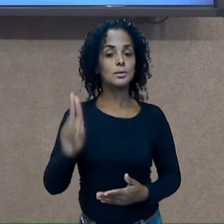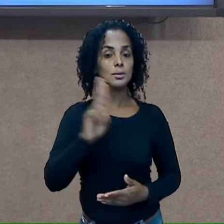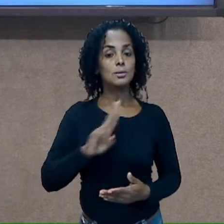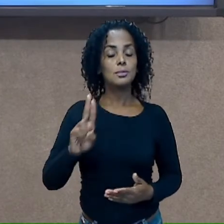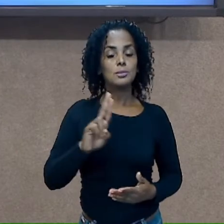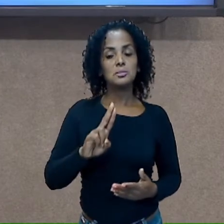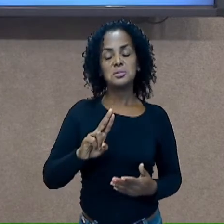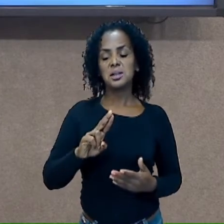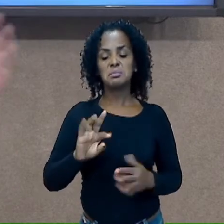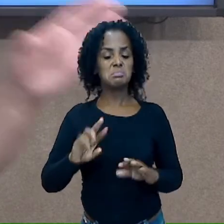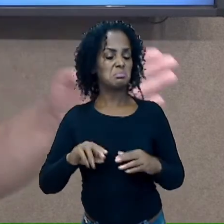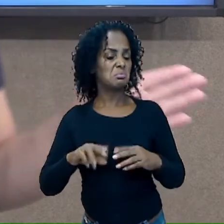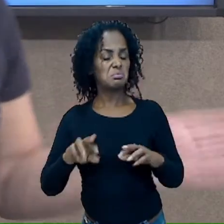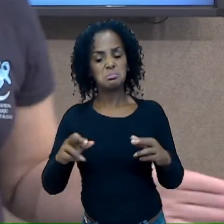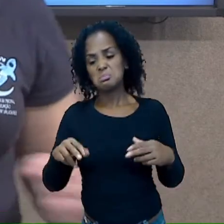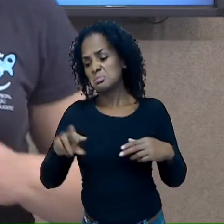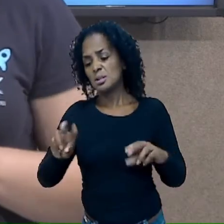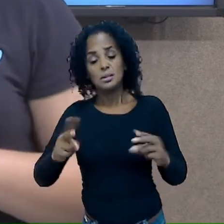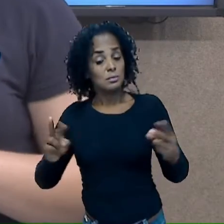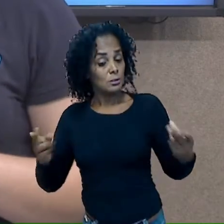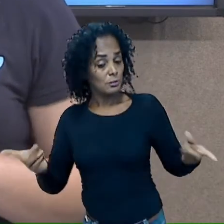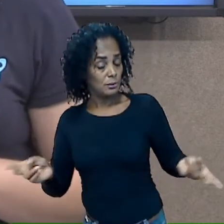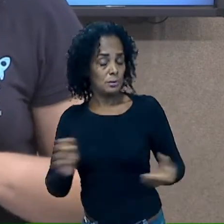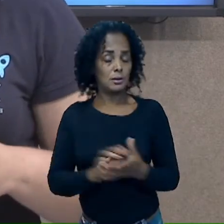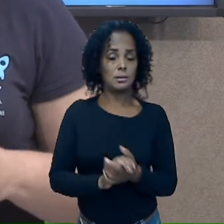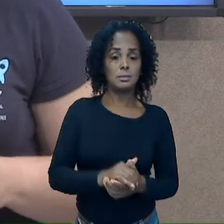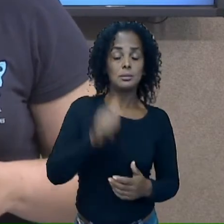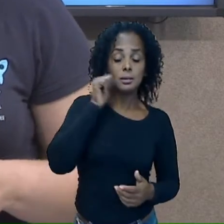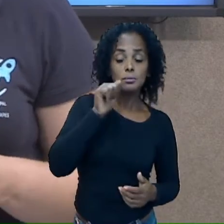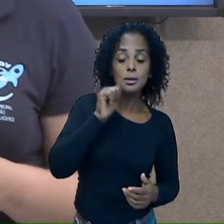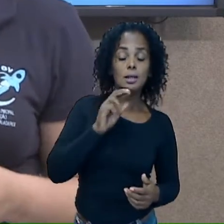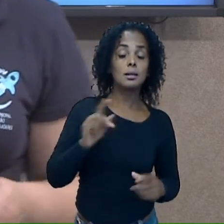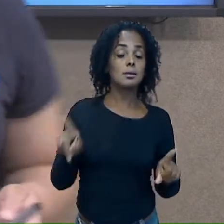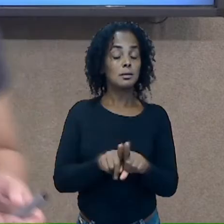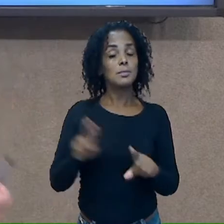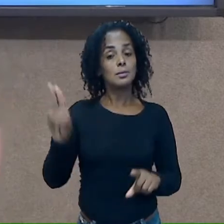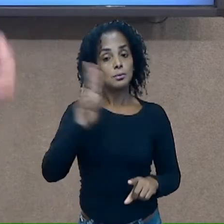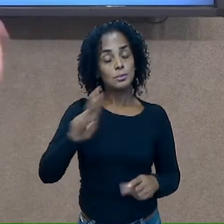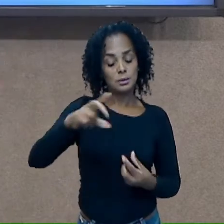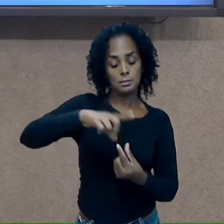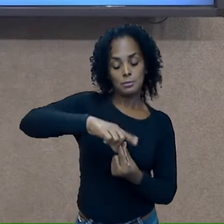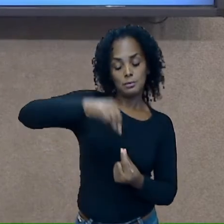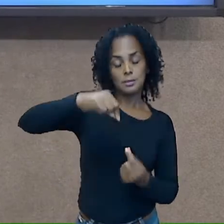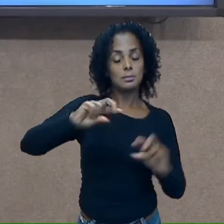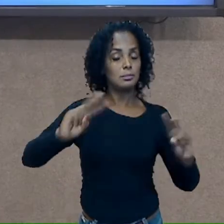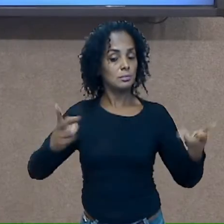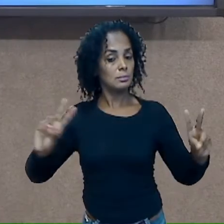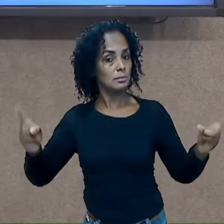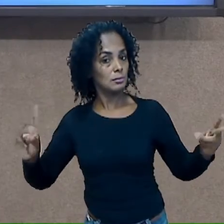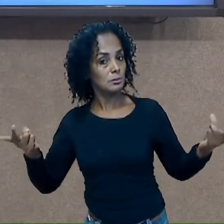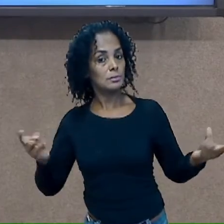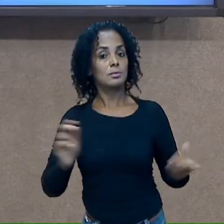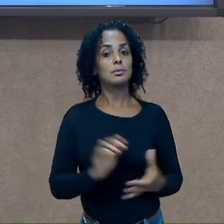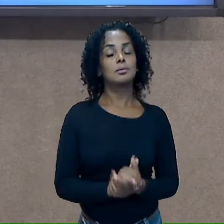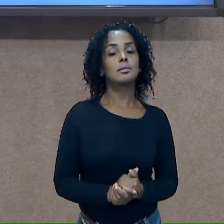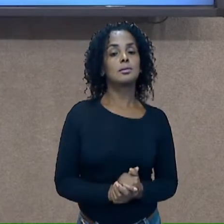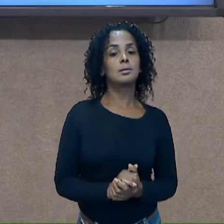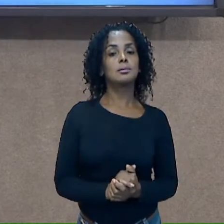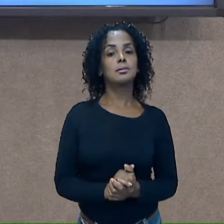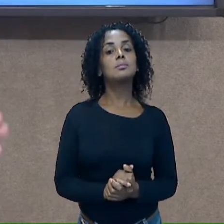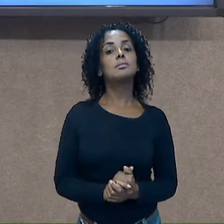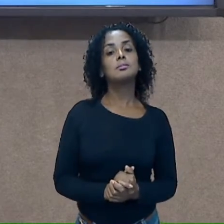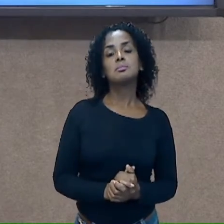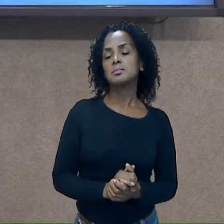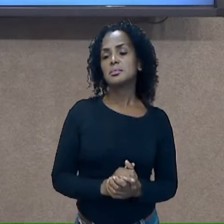um tipo de plumagem, o cacique usa outro tipo, as mulheres, né? Então, são diferentes tipos de plumagens para